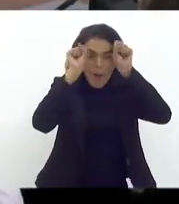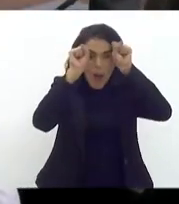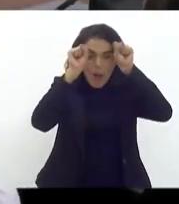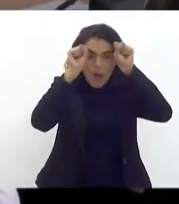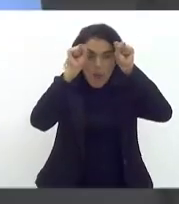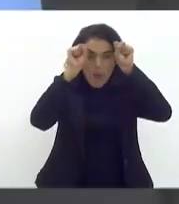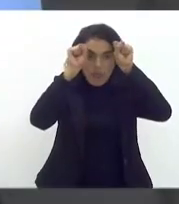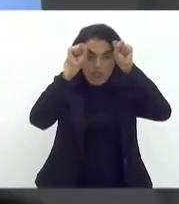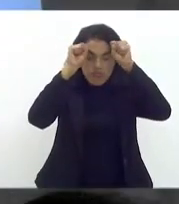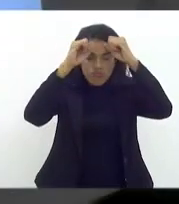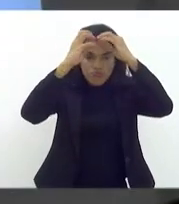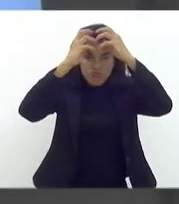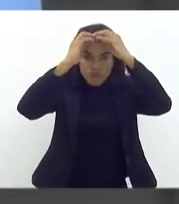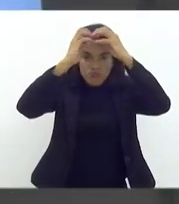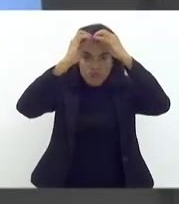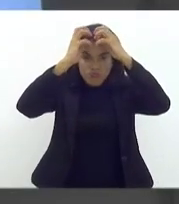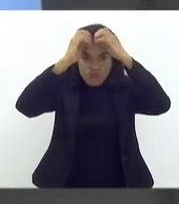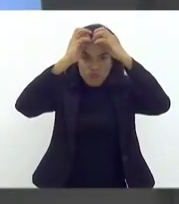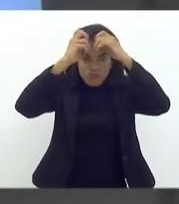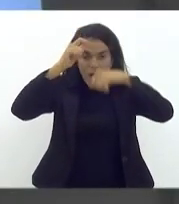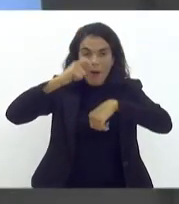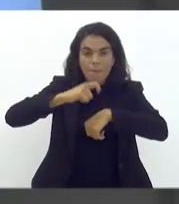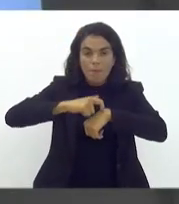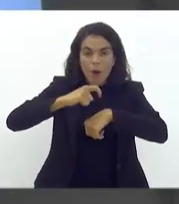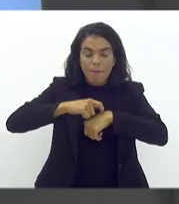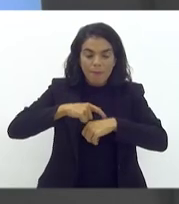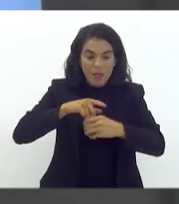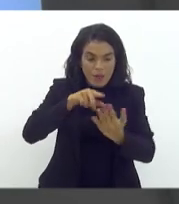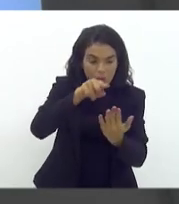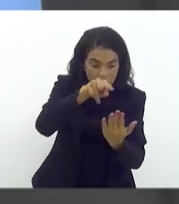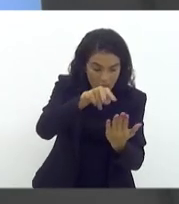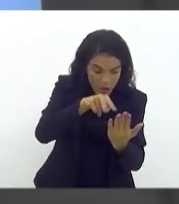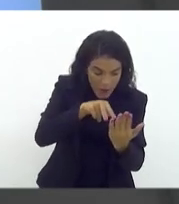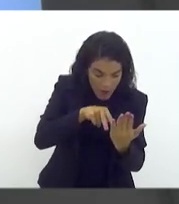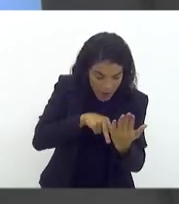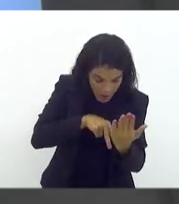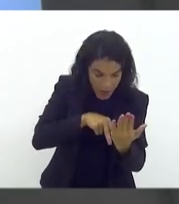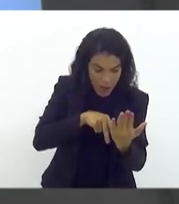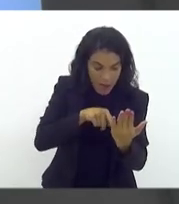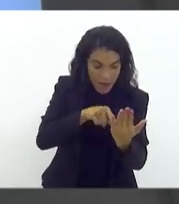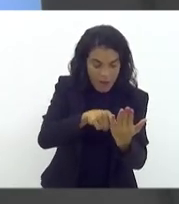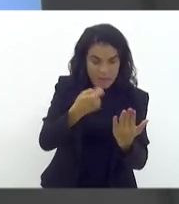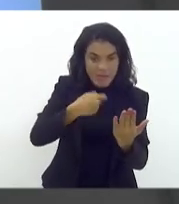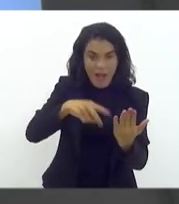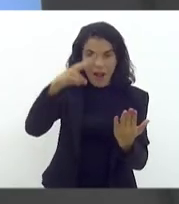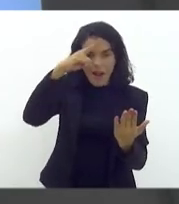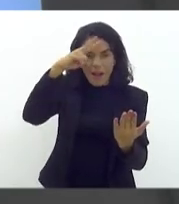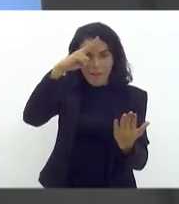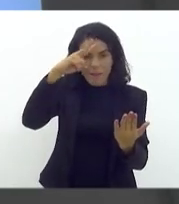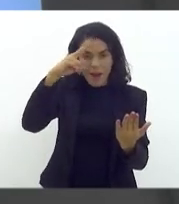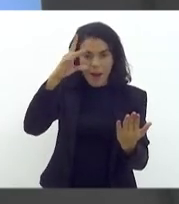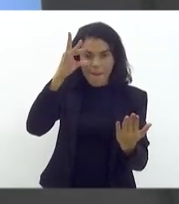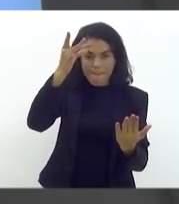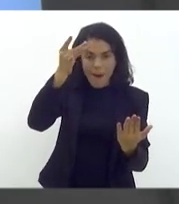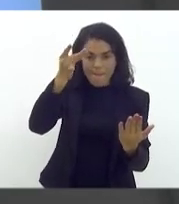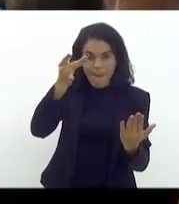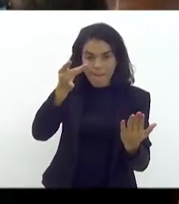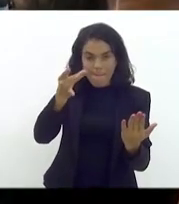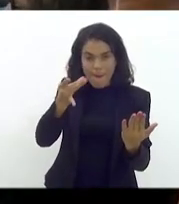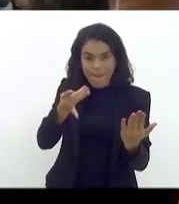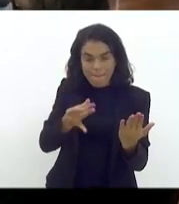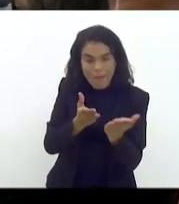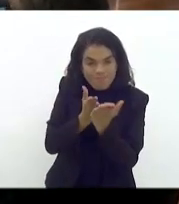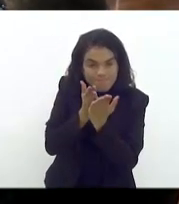imagem fica aqui na memória e no momento do reconhecimento ela tem que se lembrar disso com maior filha